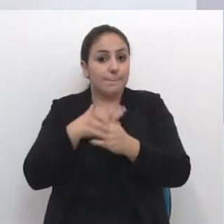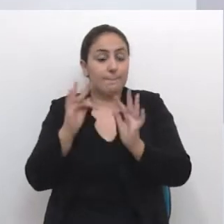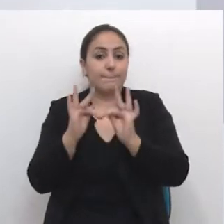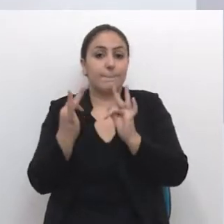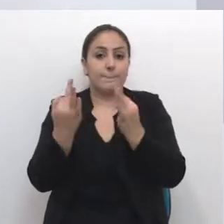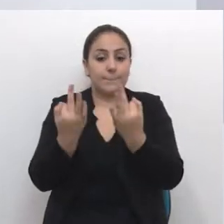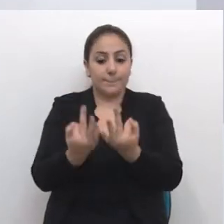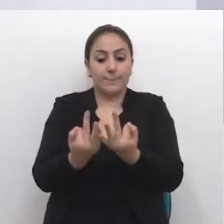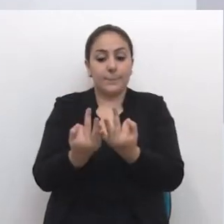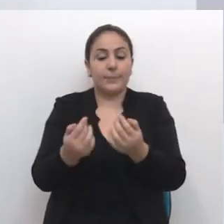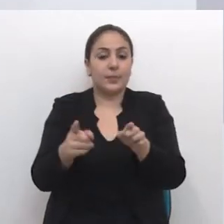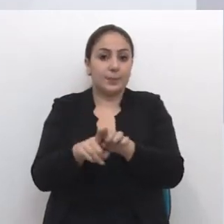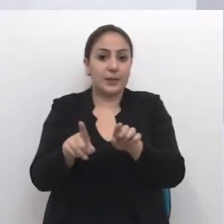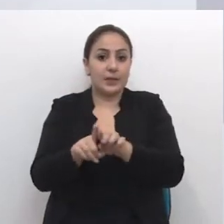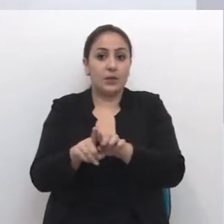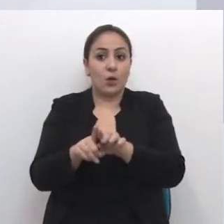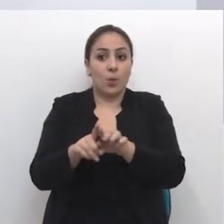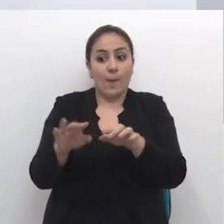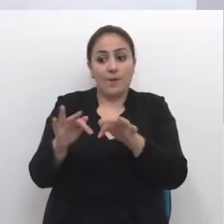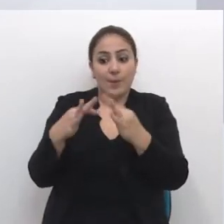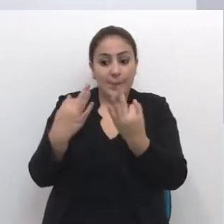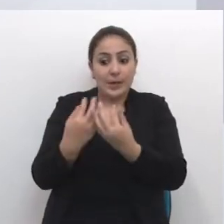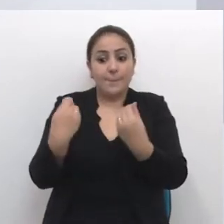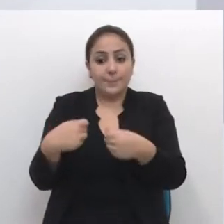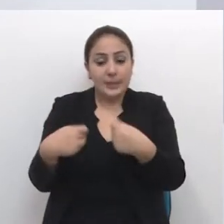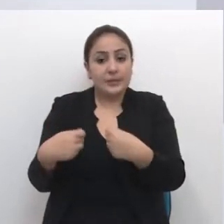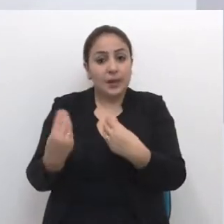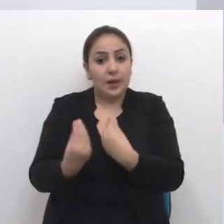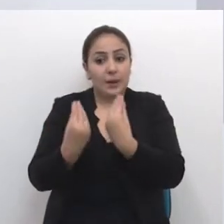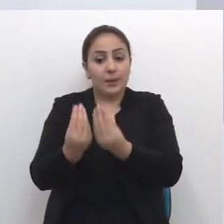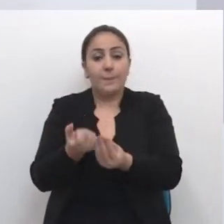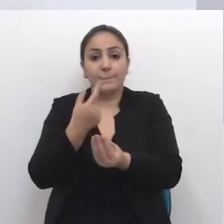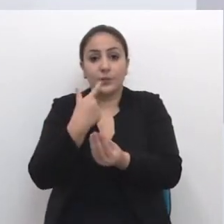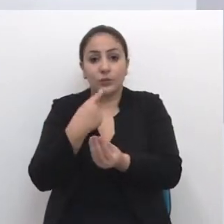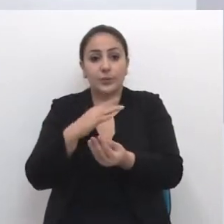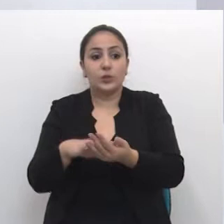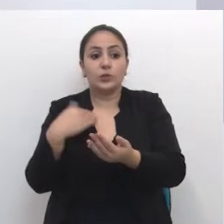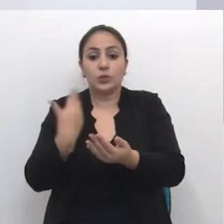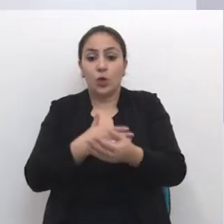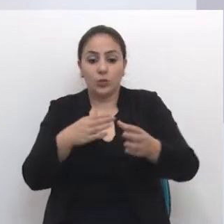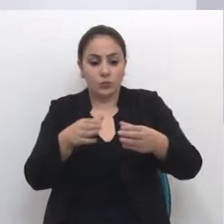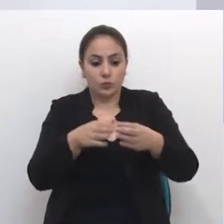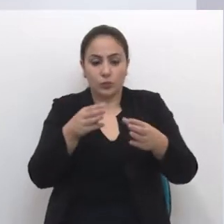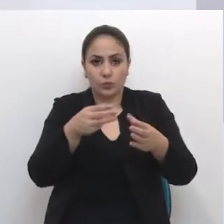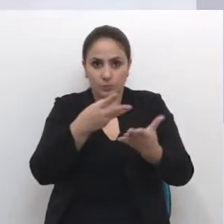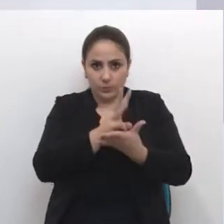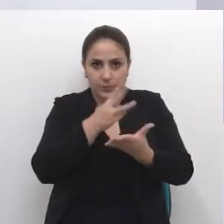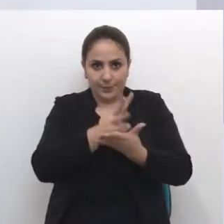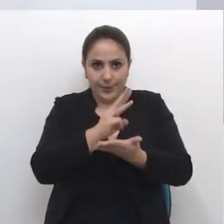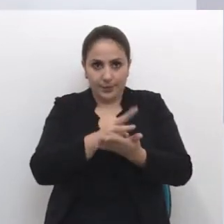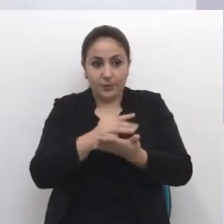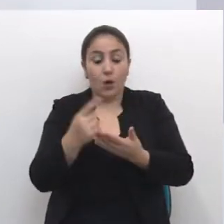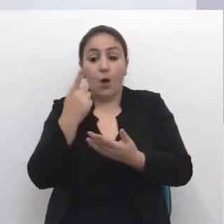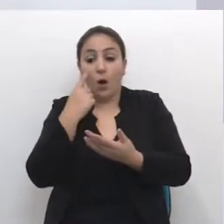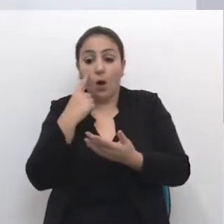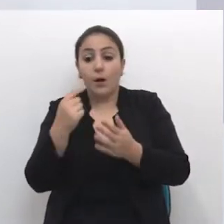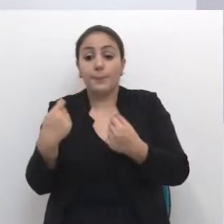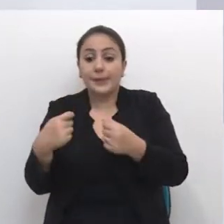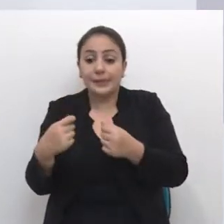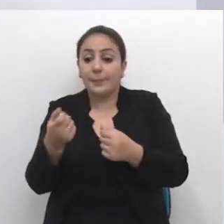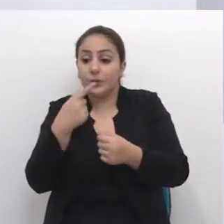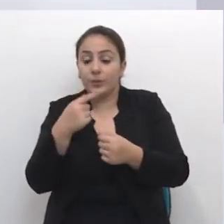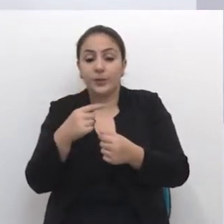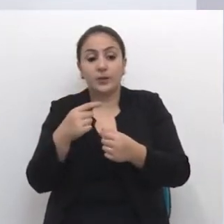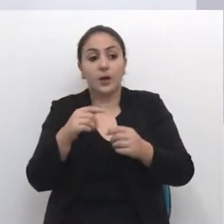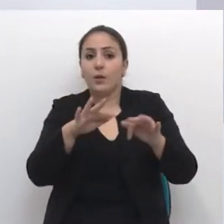família, um familiar precisou de uma medicação, colocamos no grupo de WhatsApp e um familiar tinha um